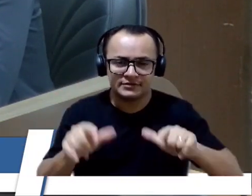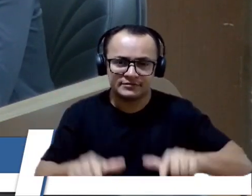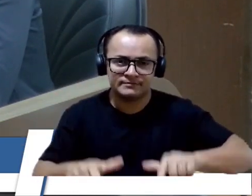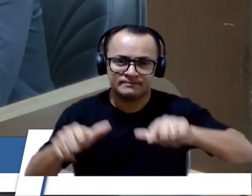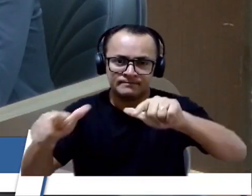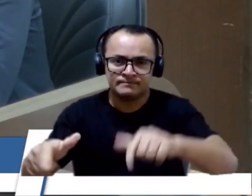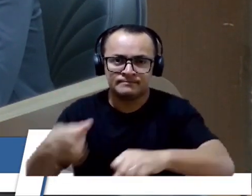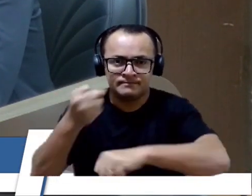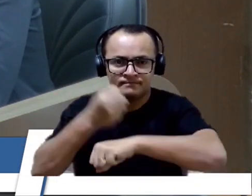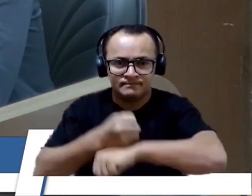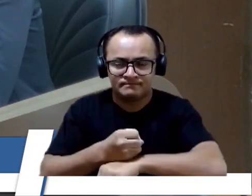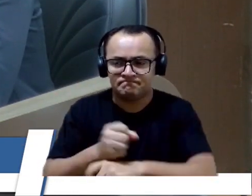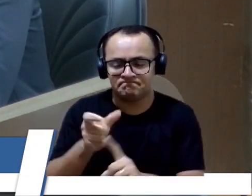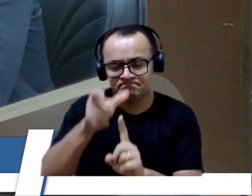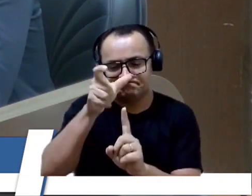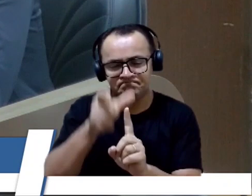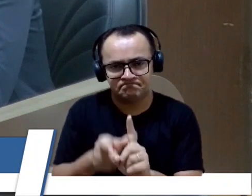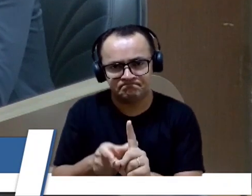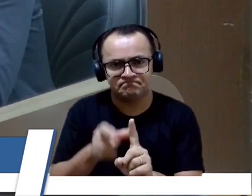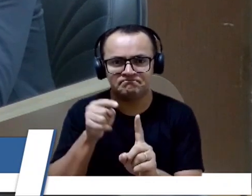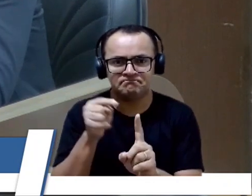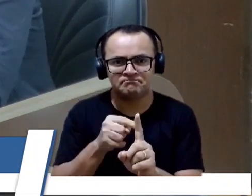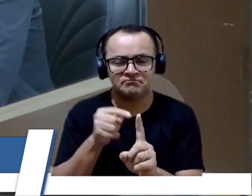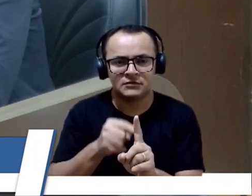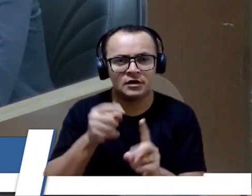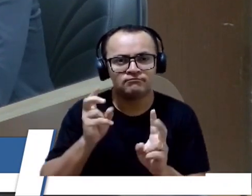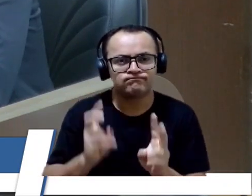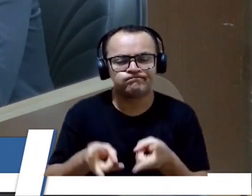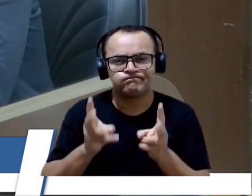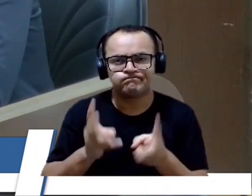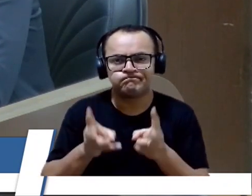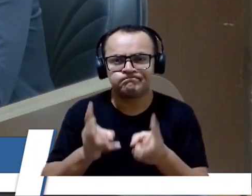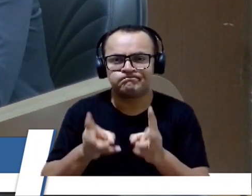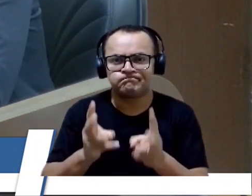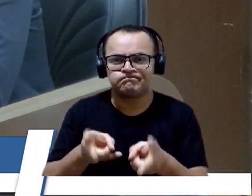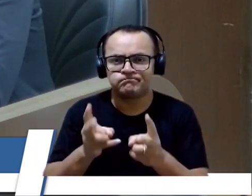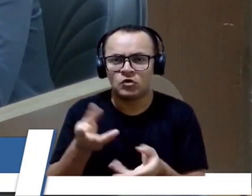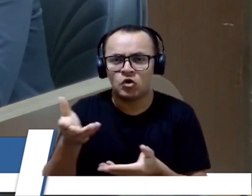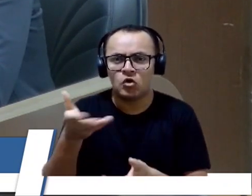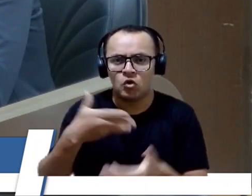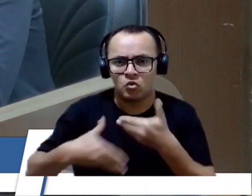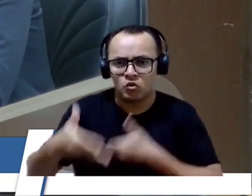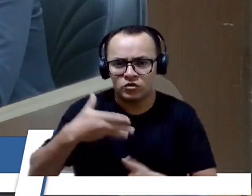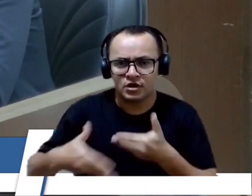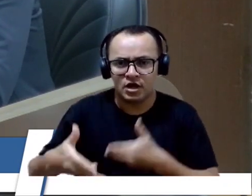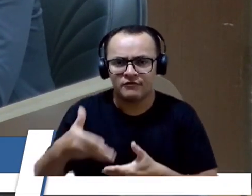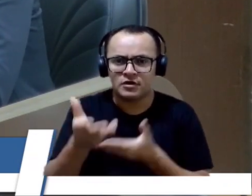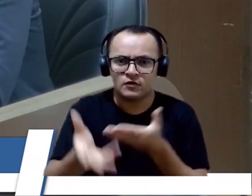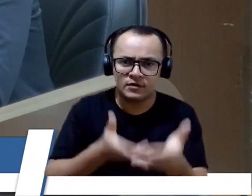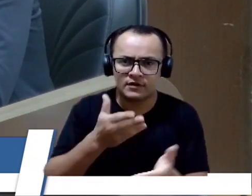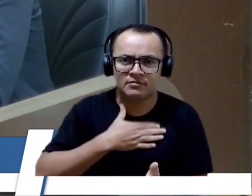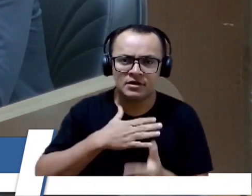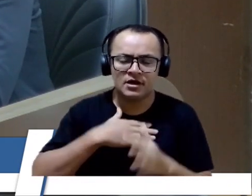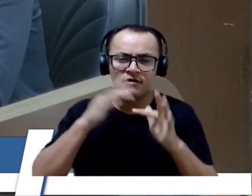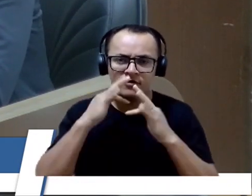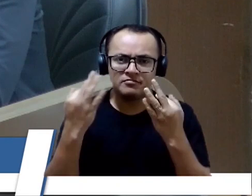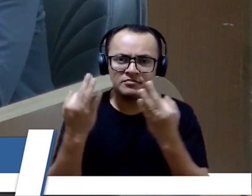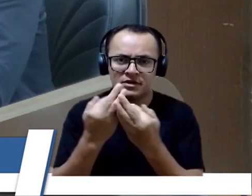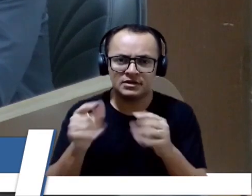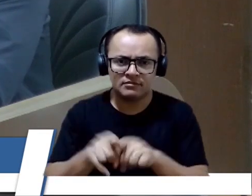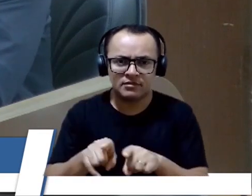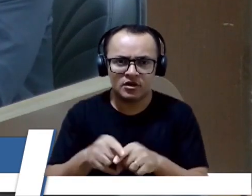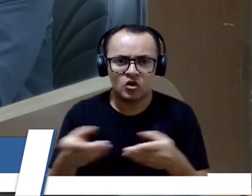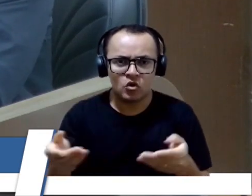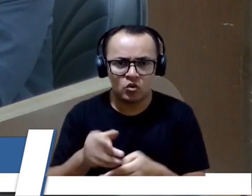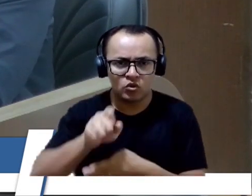uma pessoa que sempre atendia a minha família ali em sua farmácia. E hoje o Ezio é considerado ali na